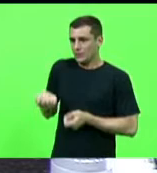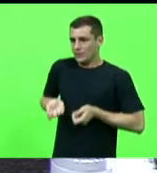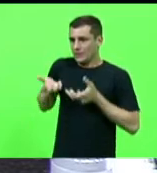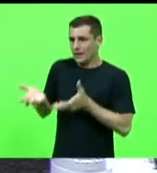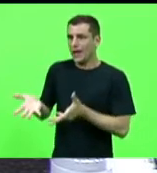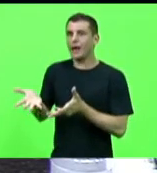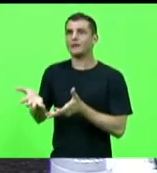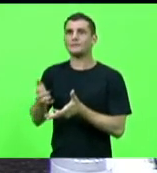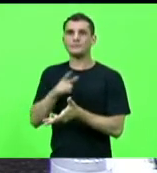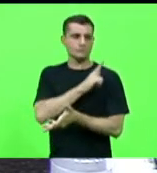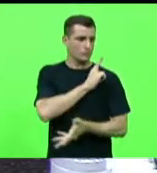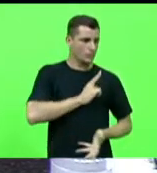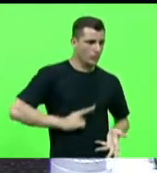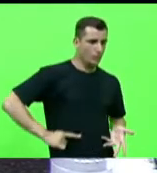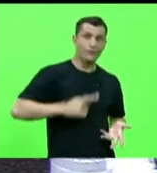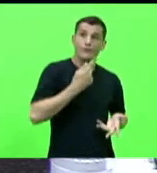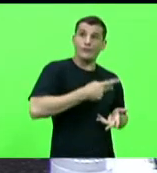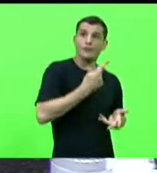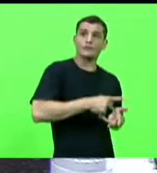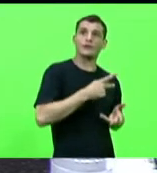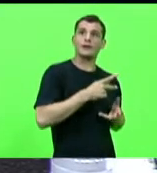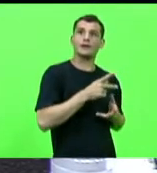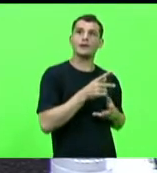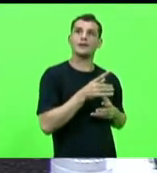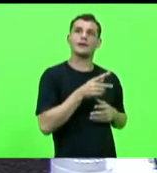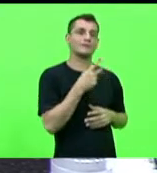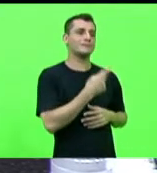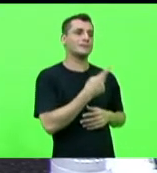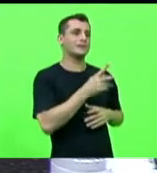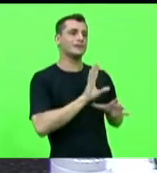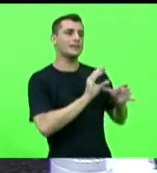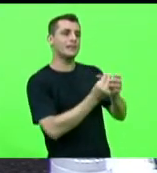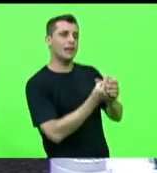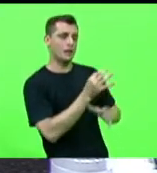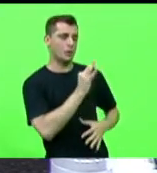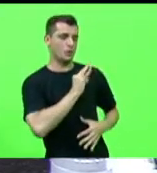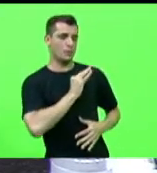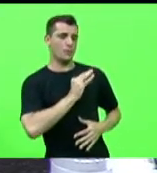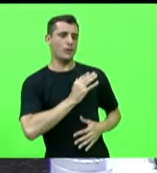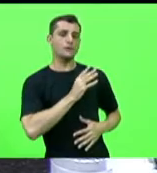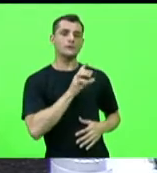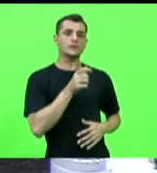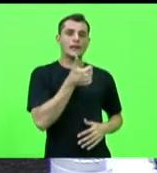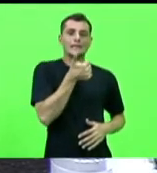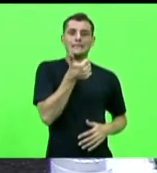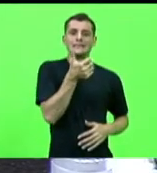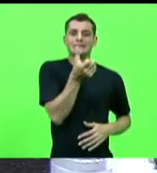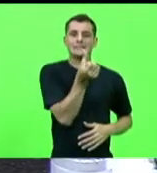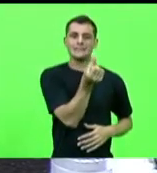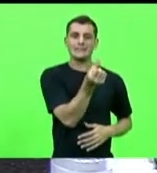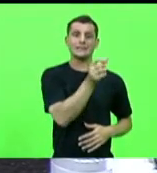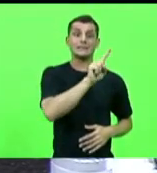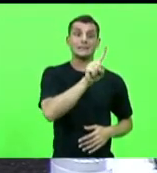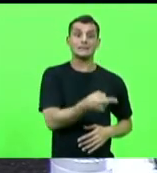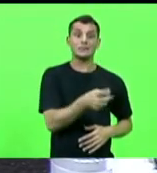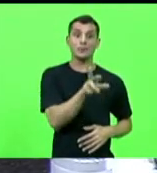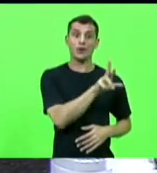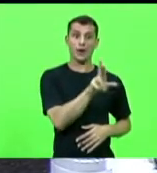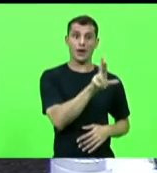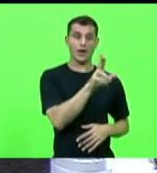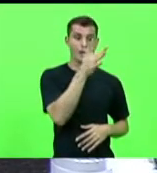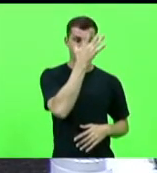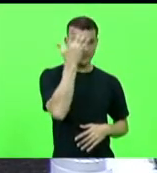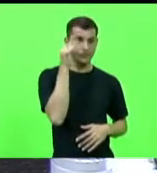recentemente reajustou o salário dos cadetes da Polícia Militar para R$ 16 mil, para eles estudarem. 16